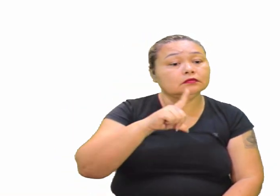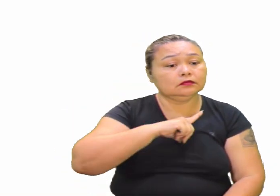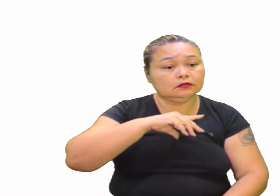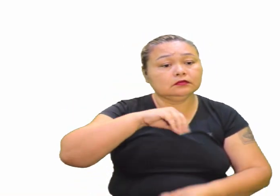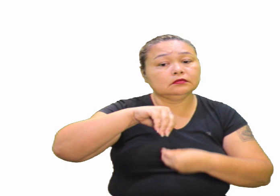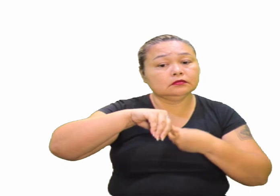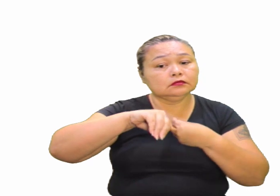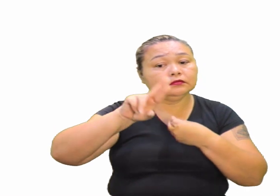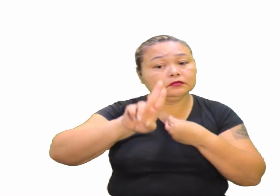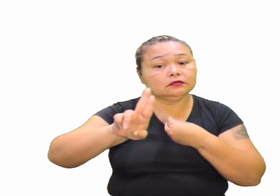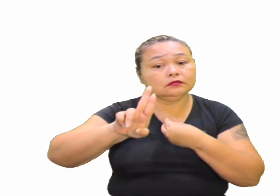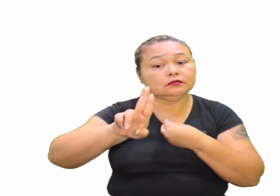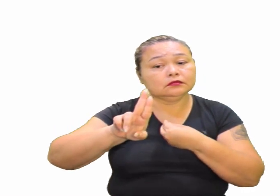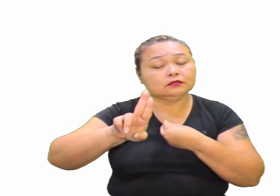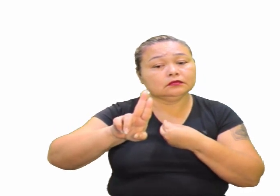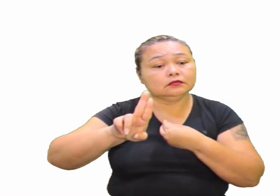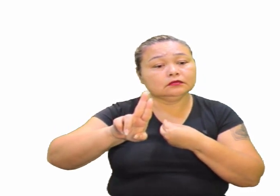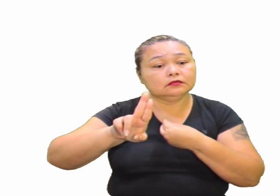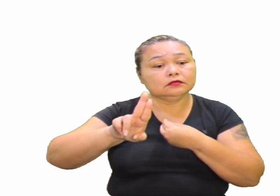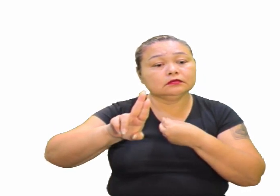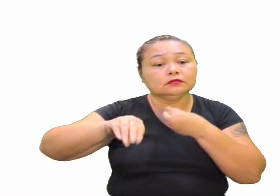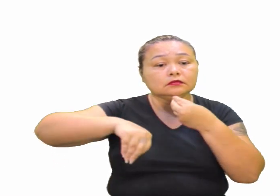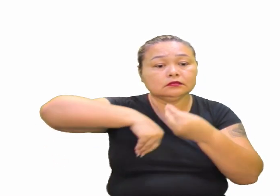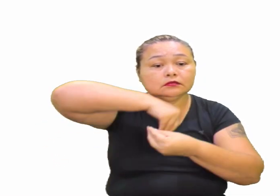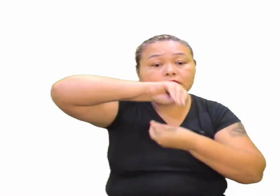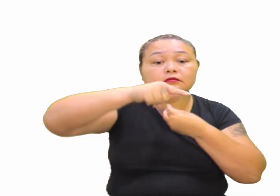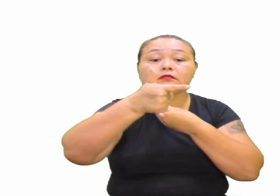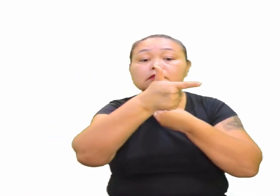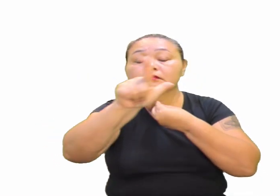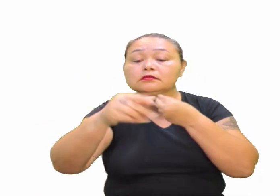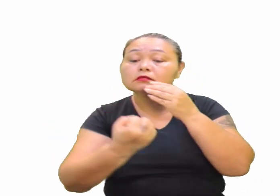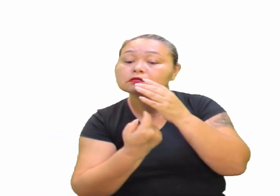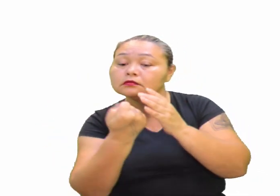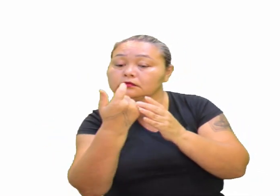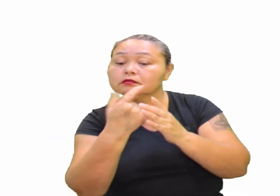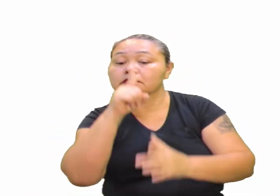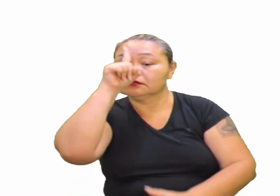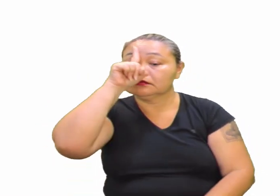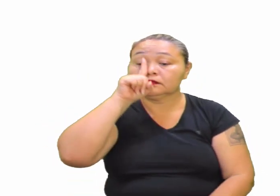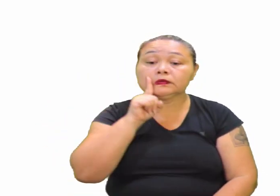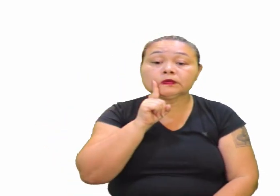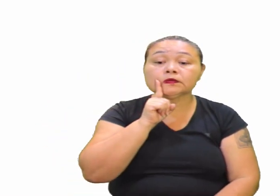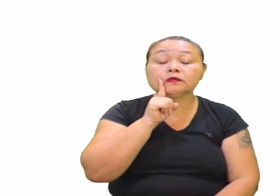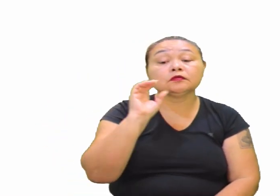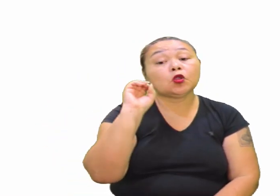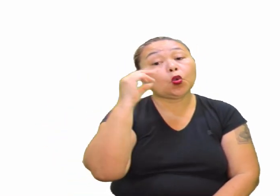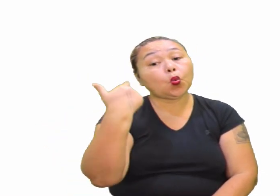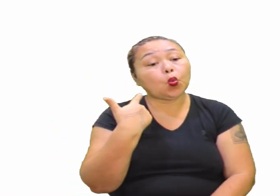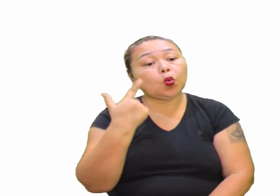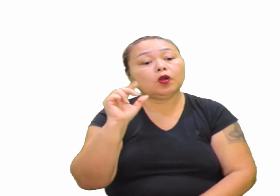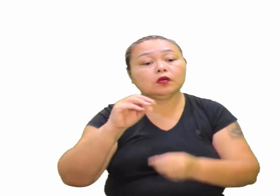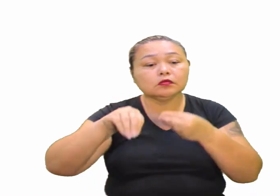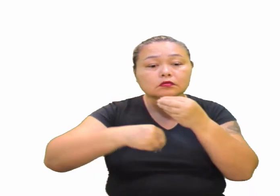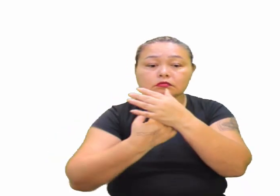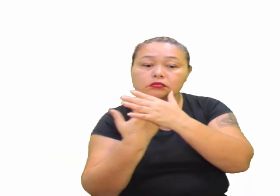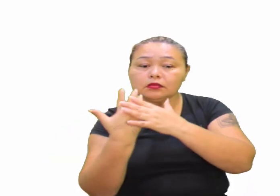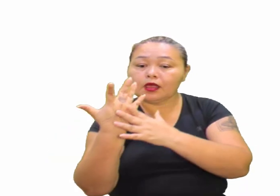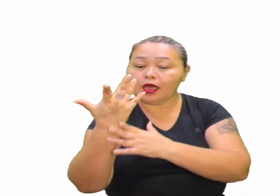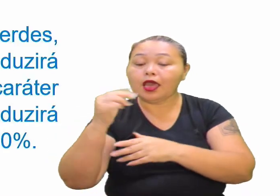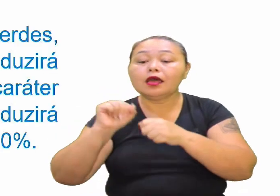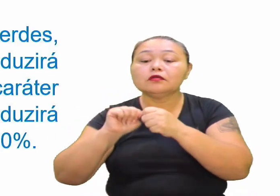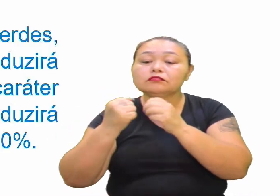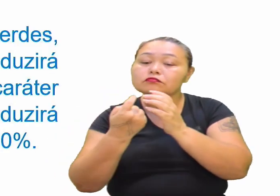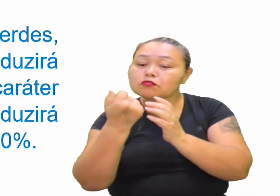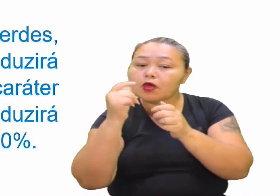seu uso cruzando com outra produção de ervilhas amarelas ou com uma planta que produz ervilhas